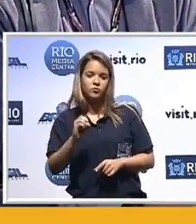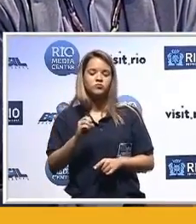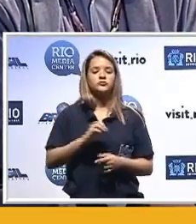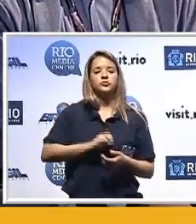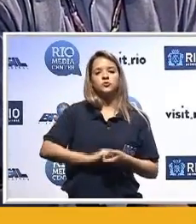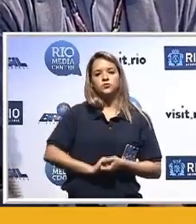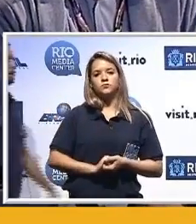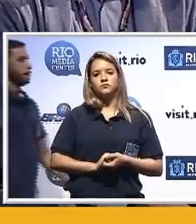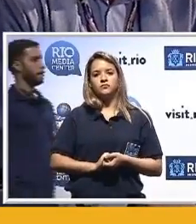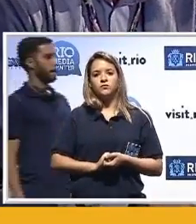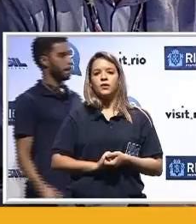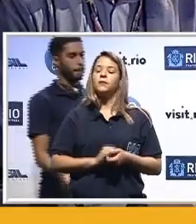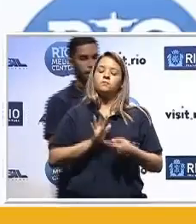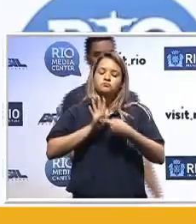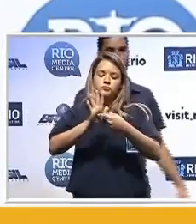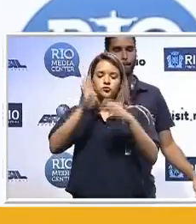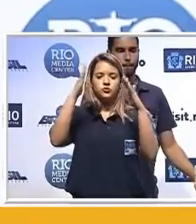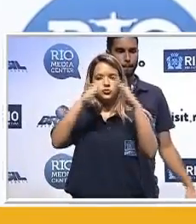nessa Casa Brasil.